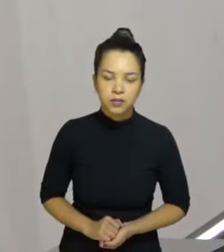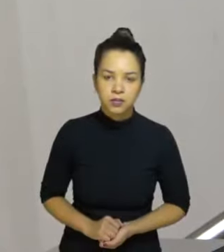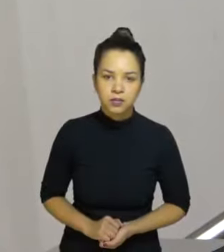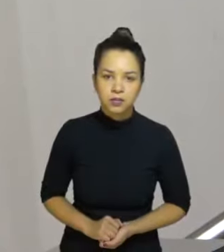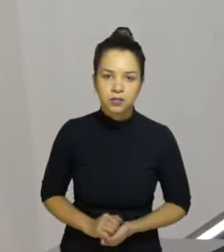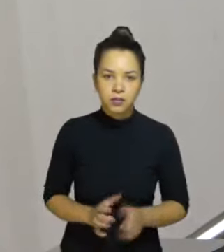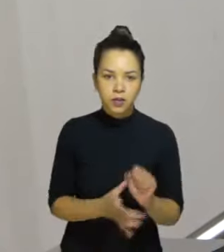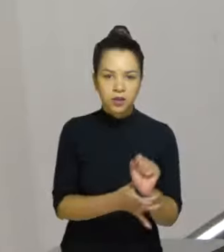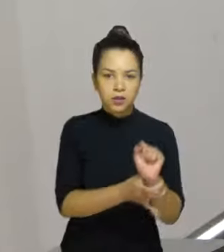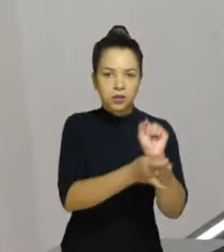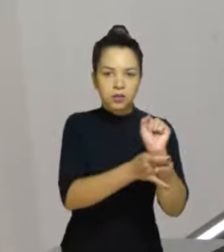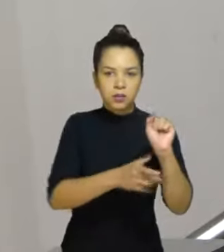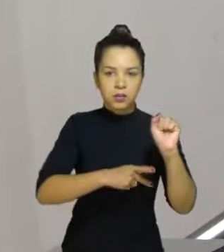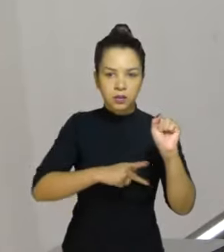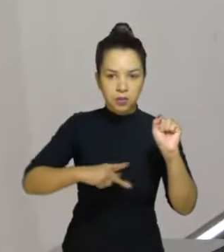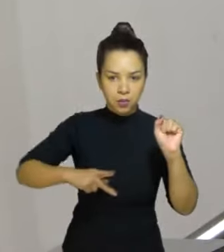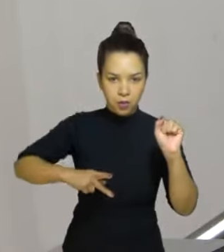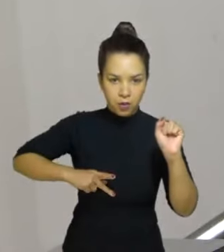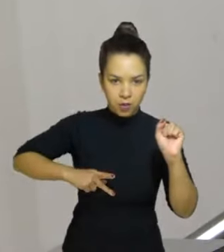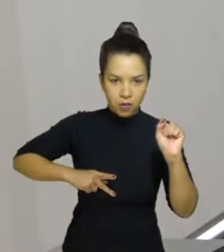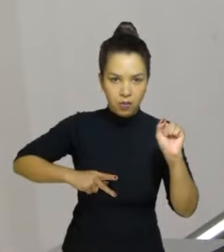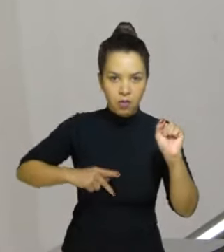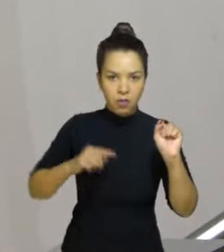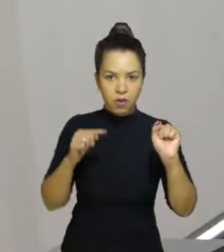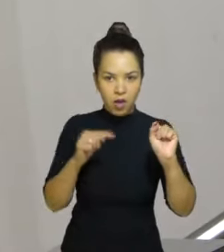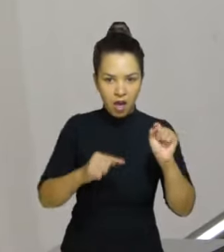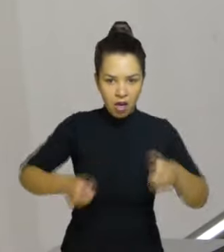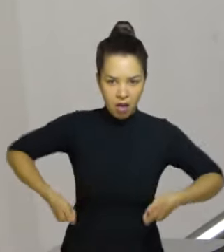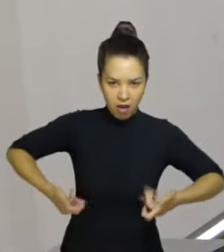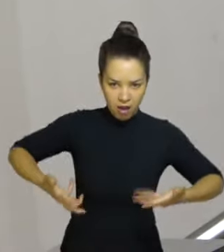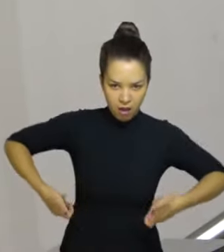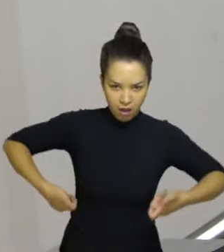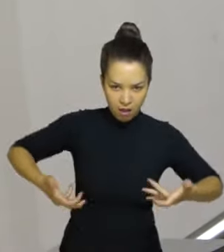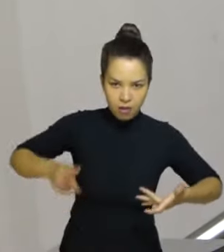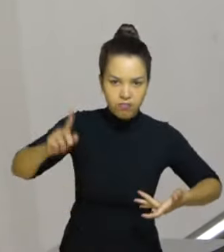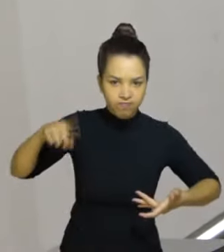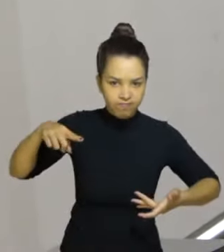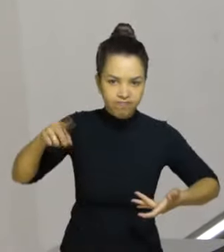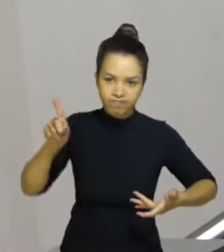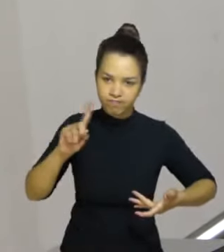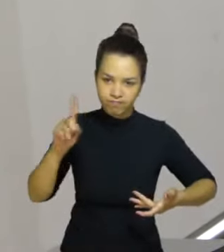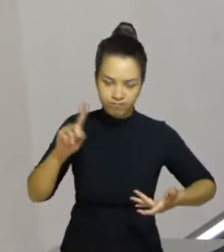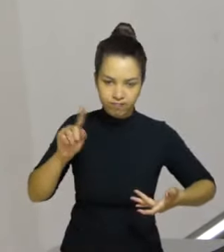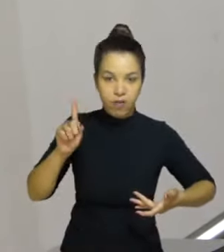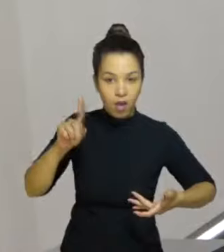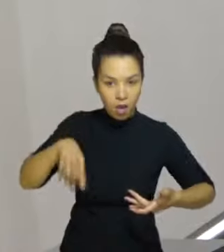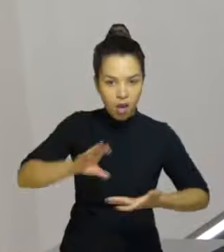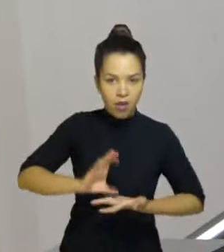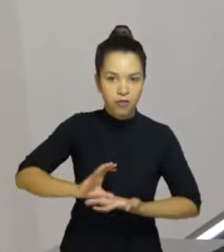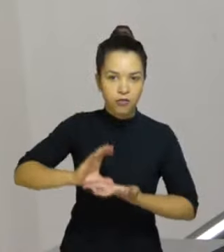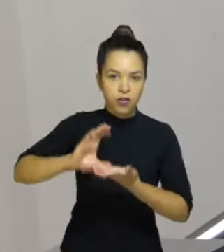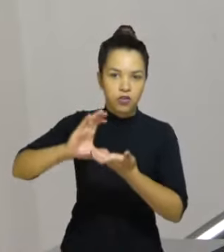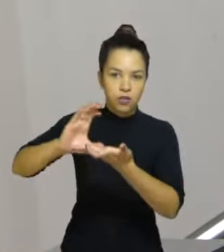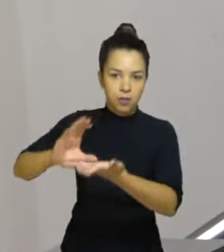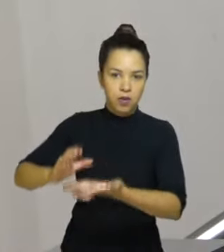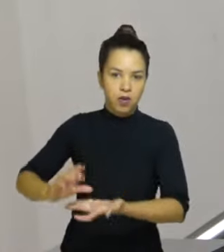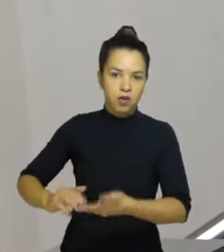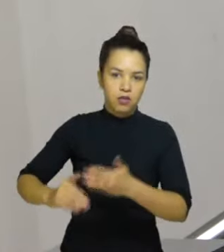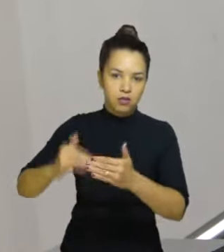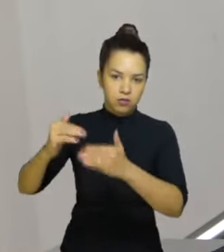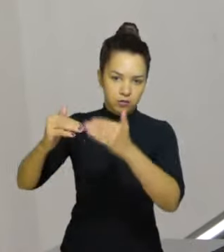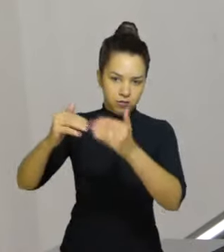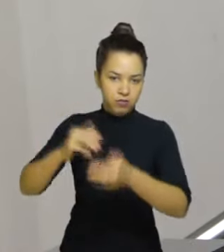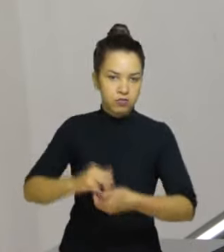Segurança pública, ela não é gasto, ela é investimento. Por isso que eu tenho trabalhado tanto aqui na Assembleia Legislativa